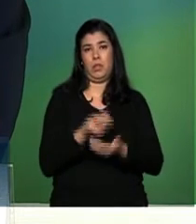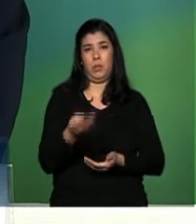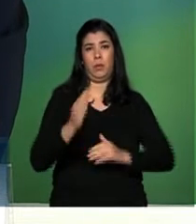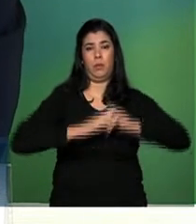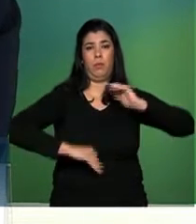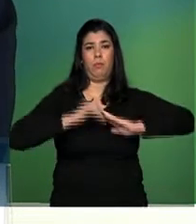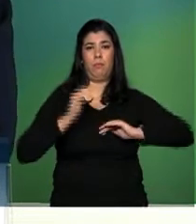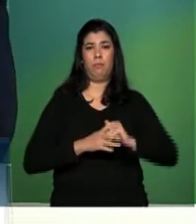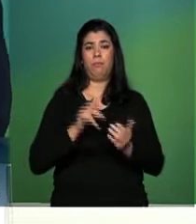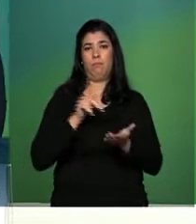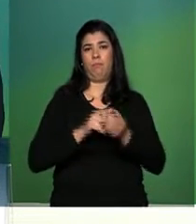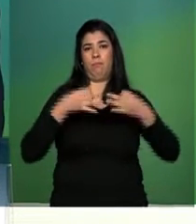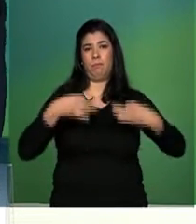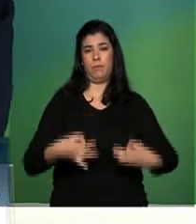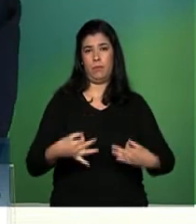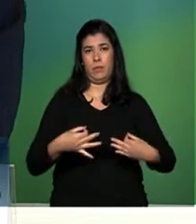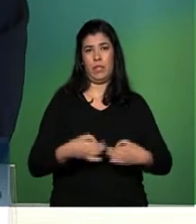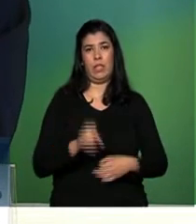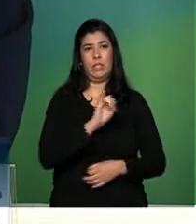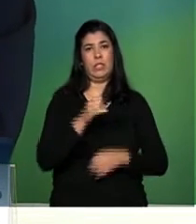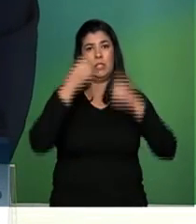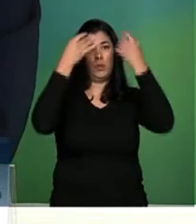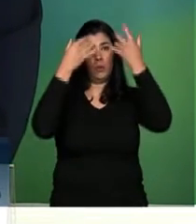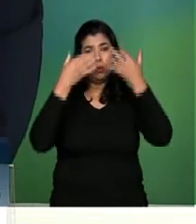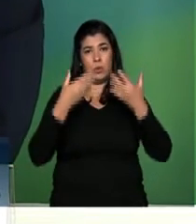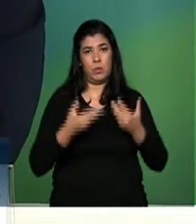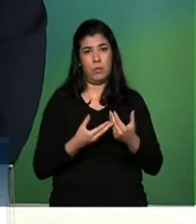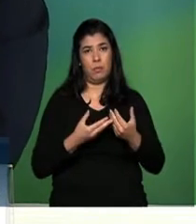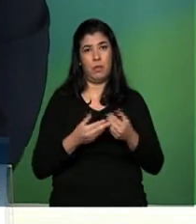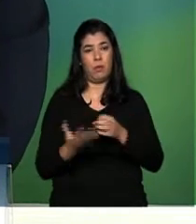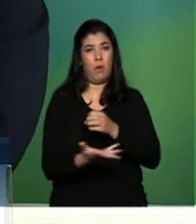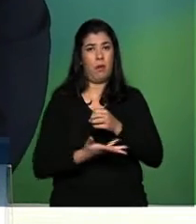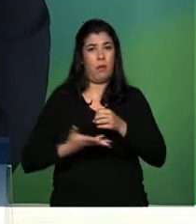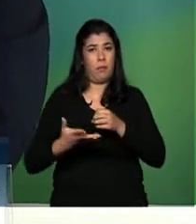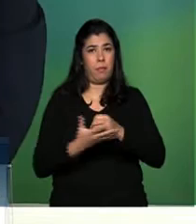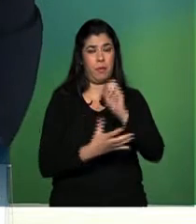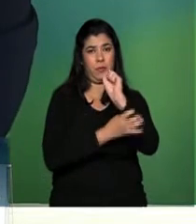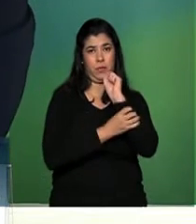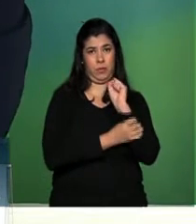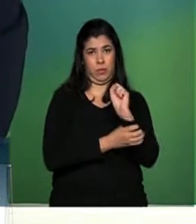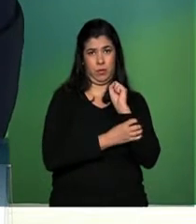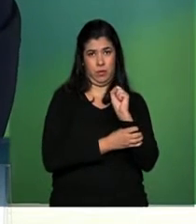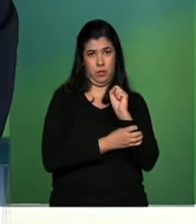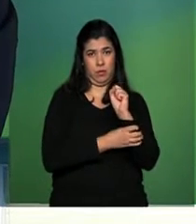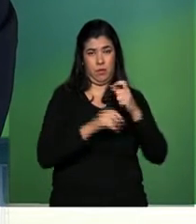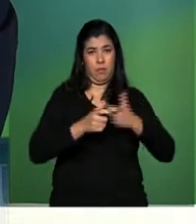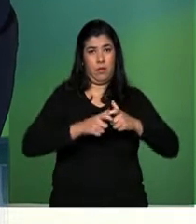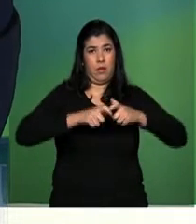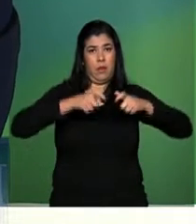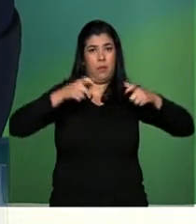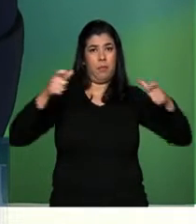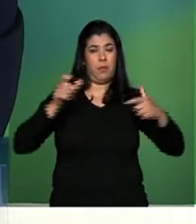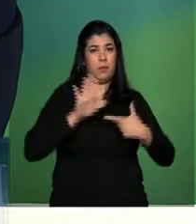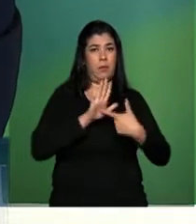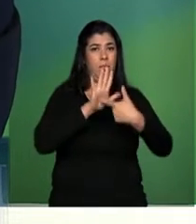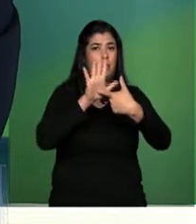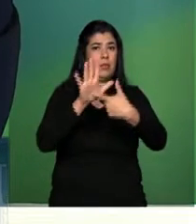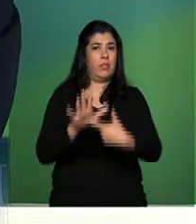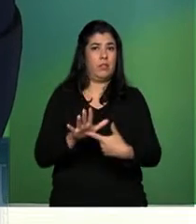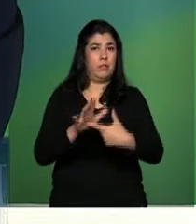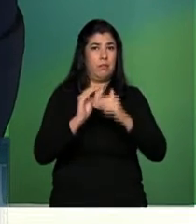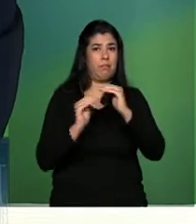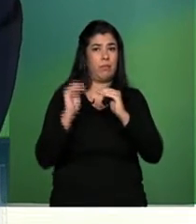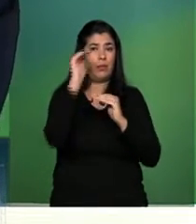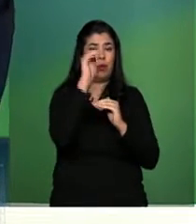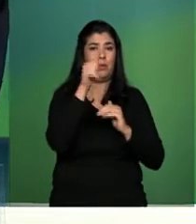medidas concretas. Quando falamos que o Fundo Garantidor vai ampliar a sua exposição em 15 bilhões de